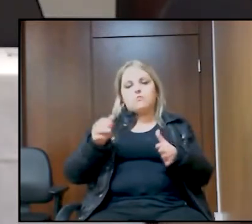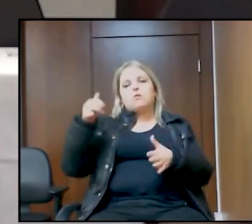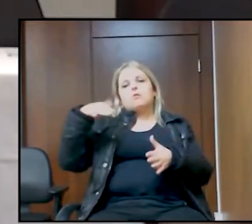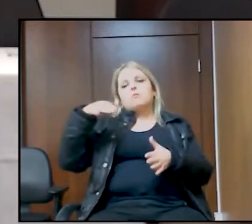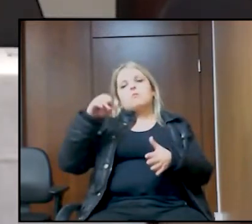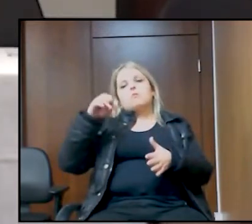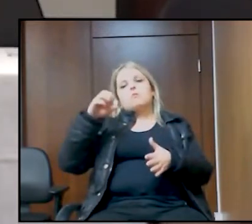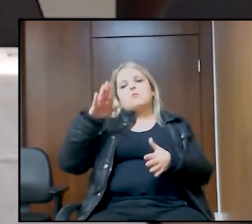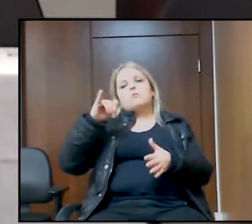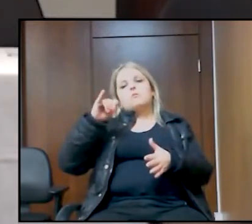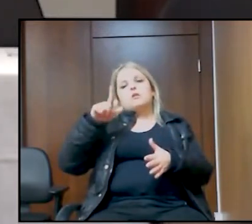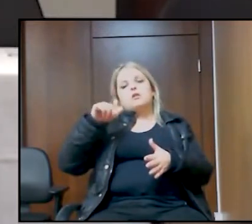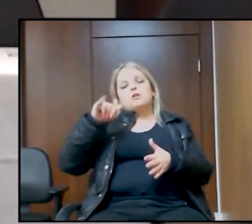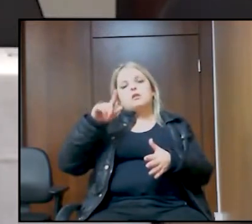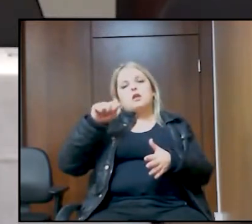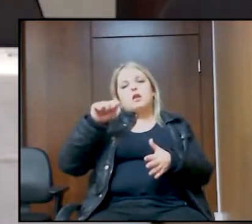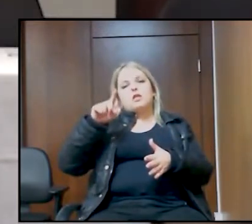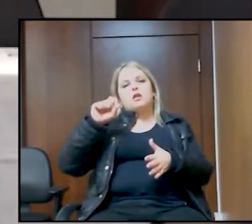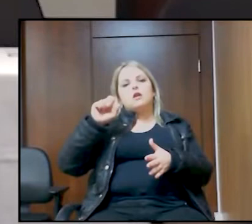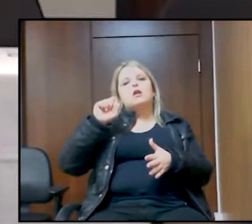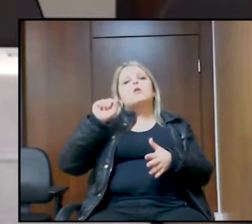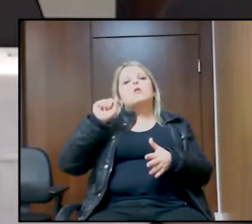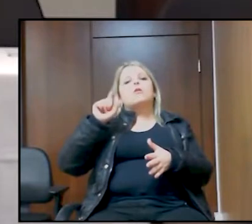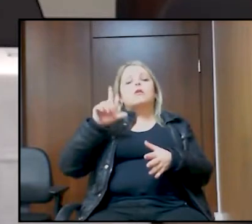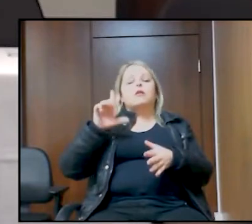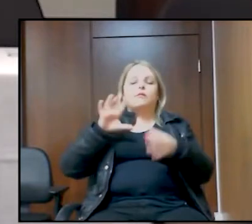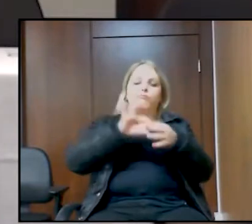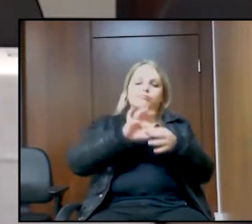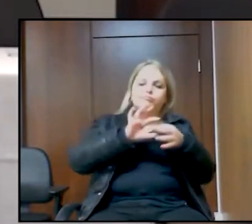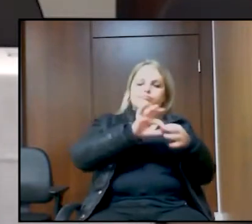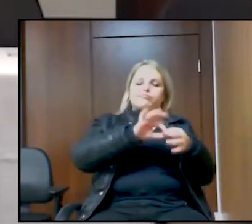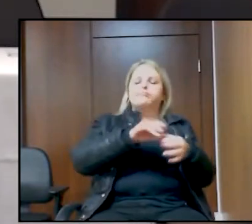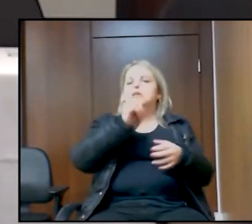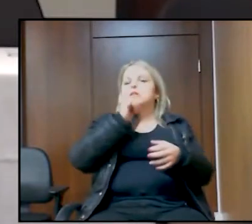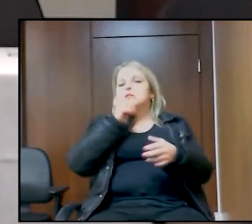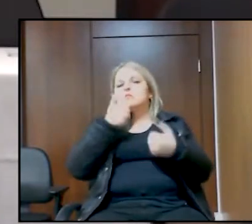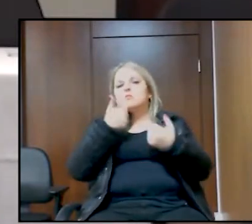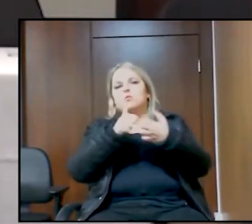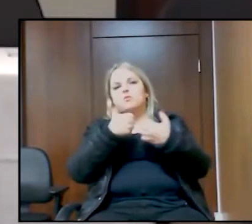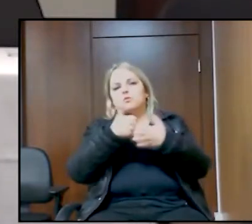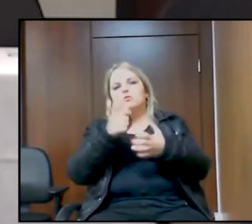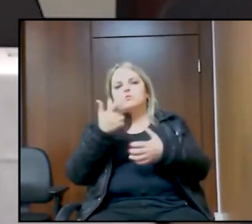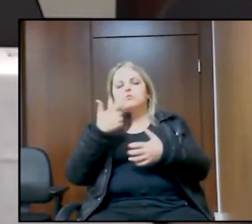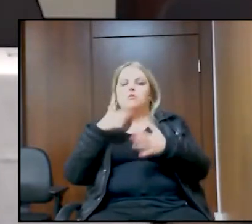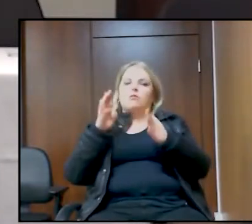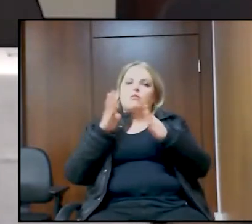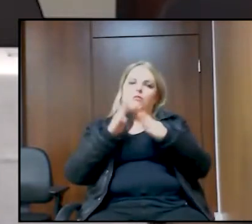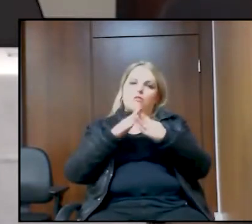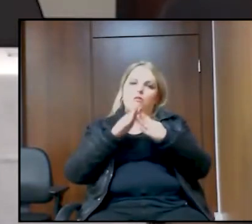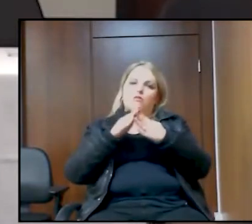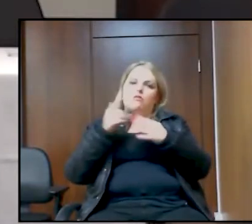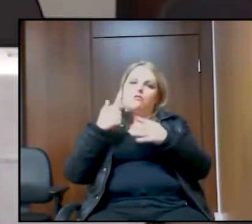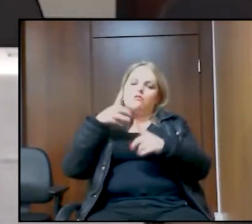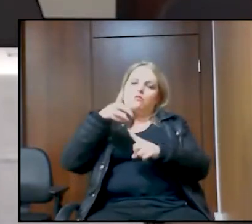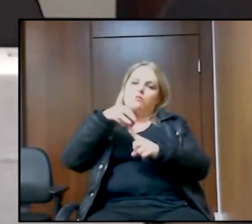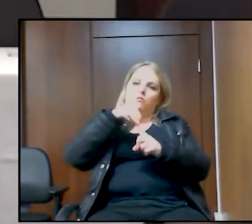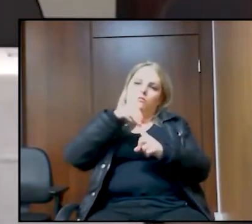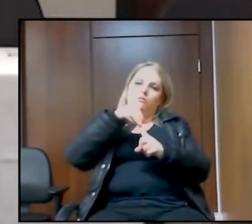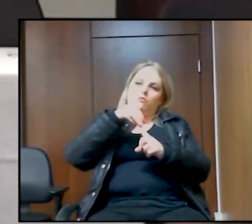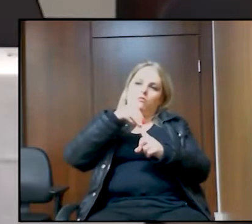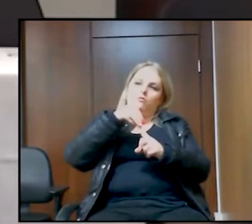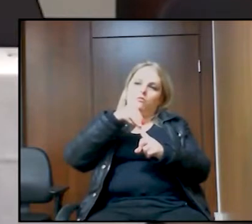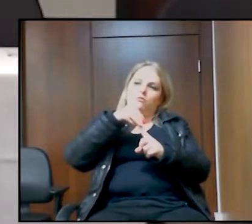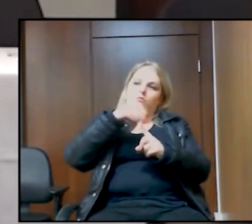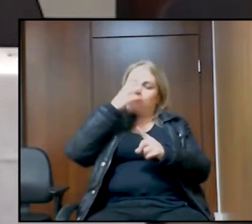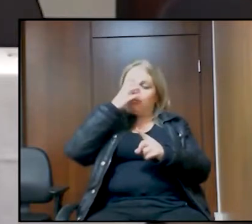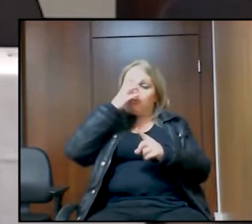cadeia. Elos de uma cadeia. Por exemplo, no transporte. Eu saio de casa, vou ao ponto de ônibus, acesso